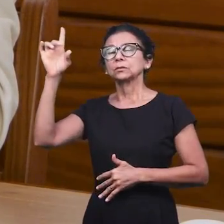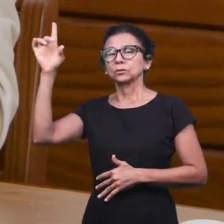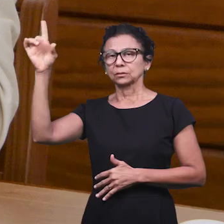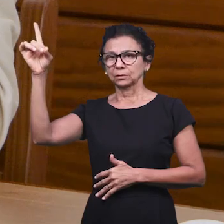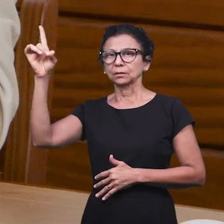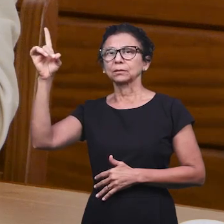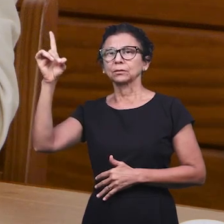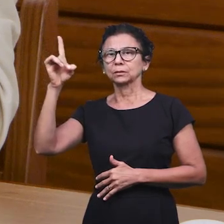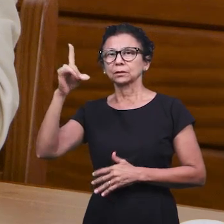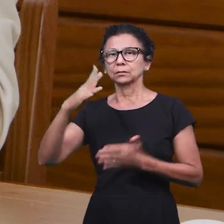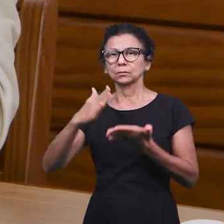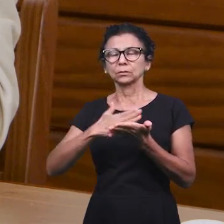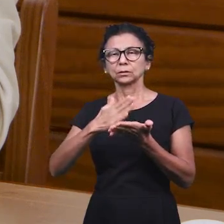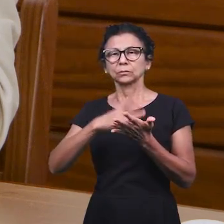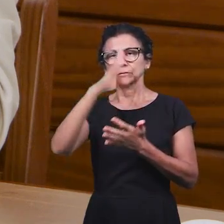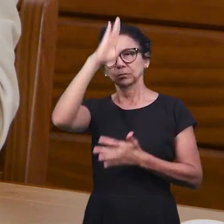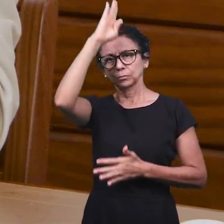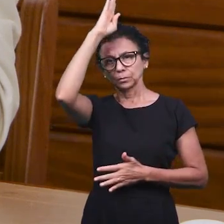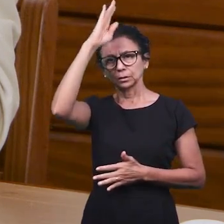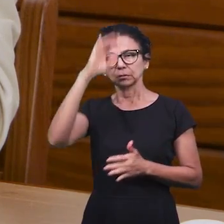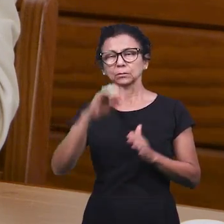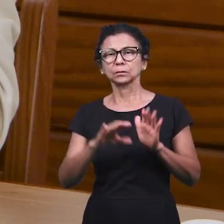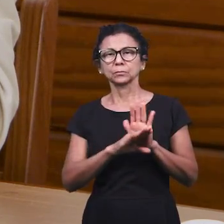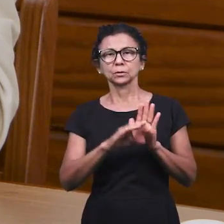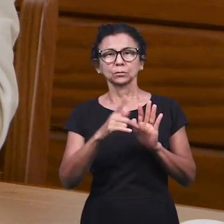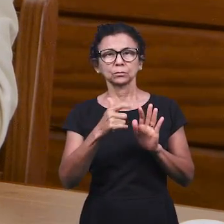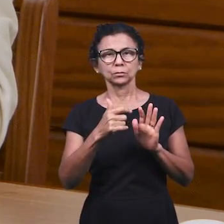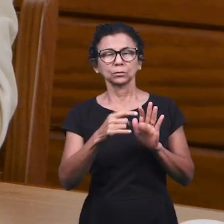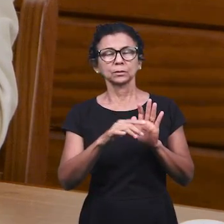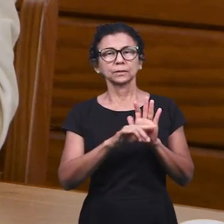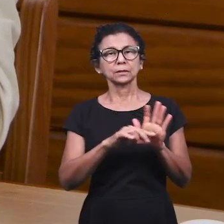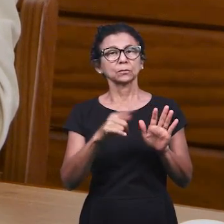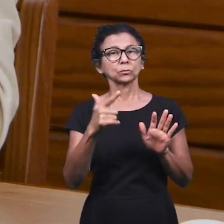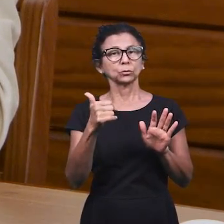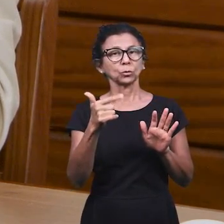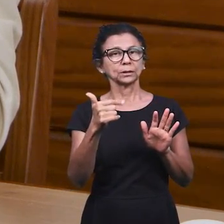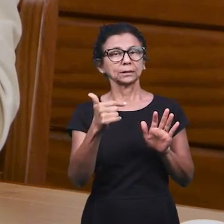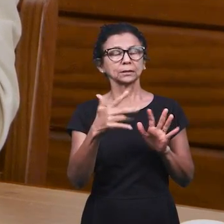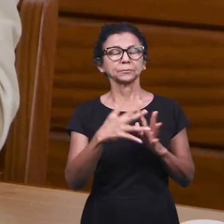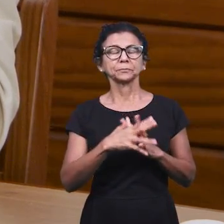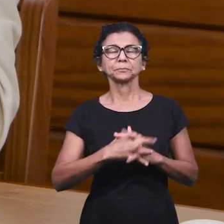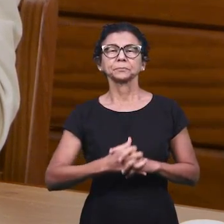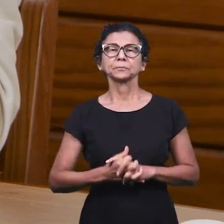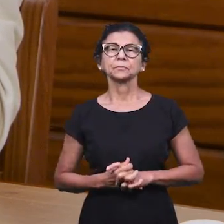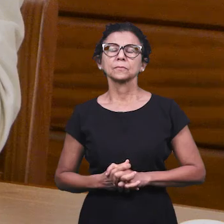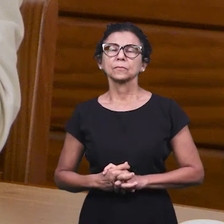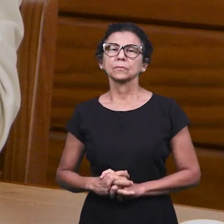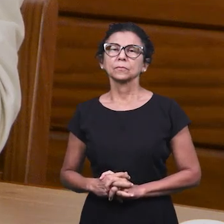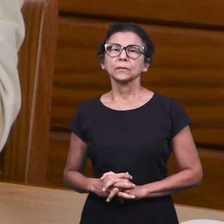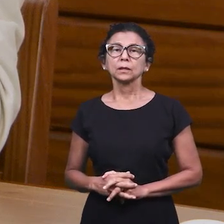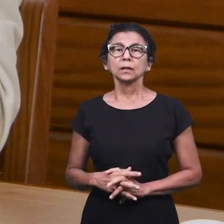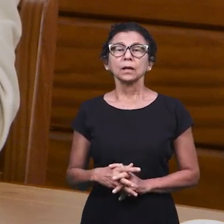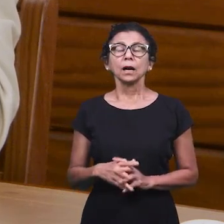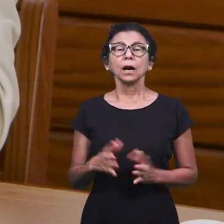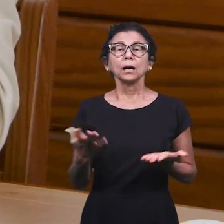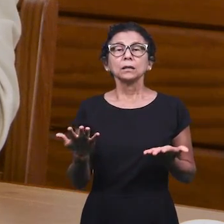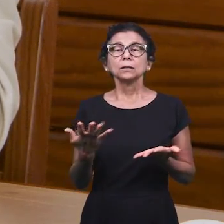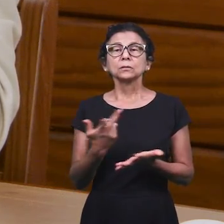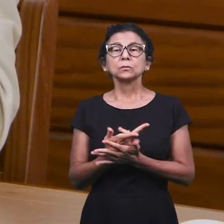Na verdade, a família tem entrado na forma do mundo. O mundo entrou dentro dos